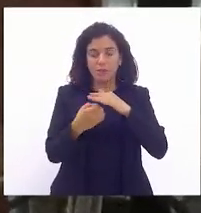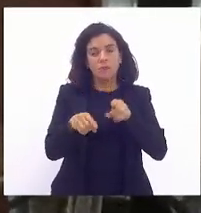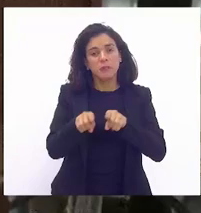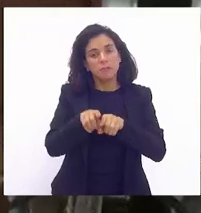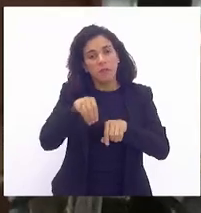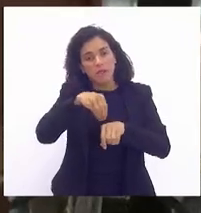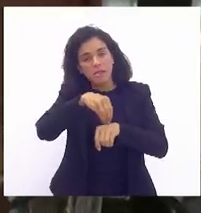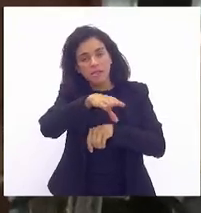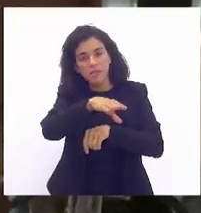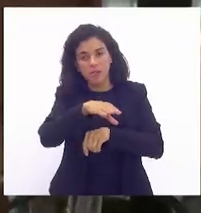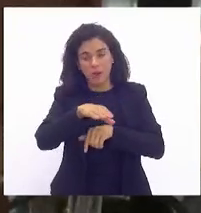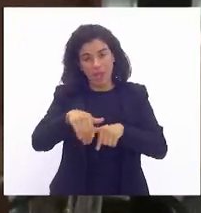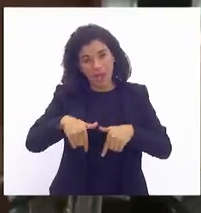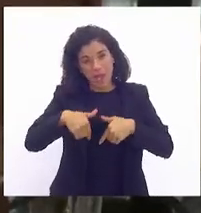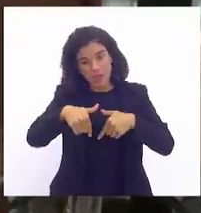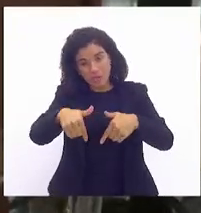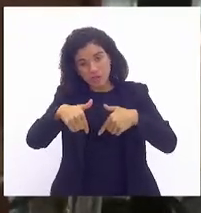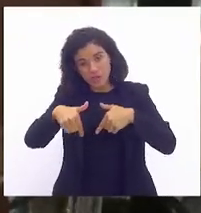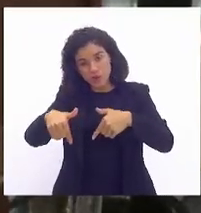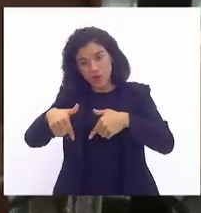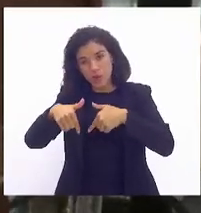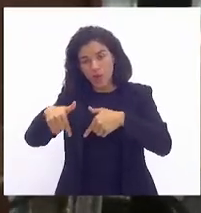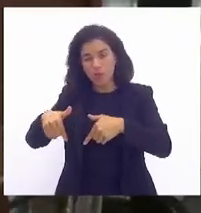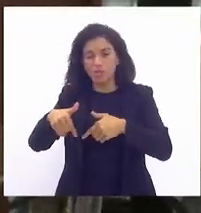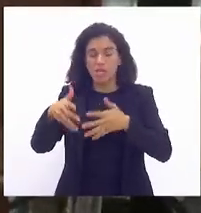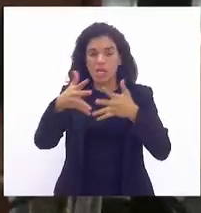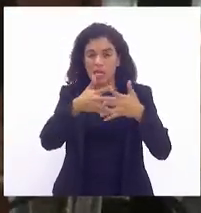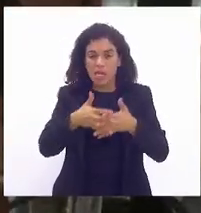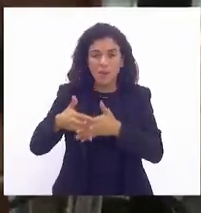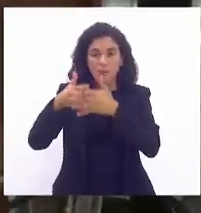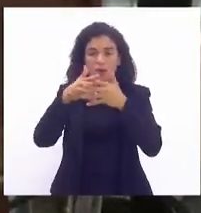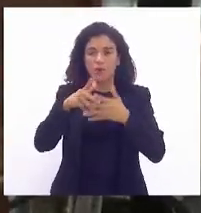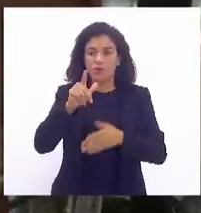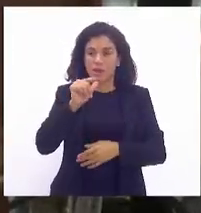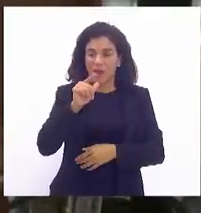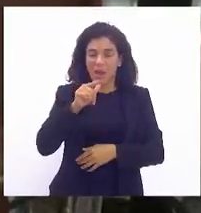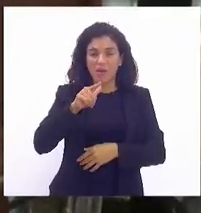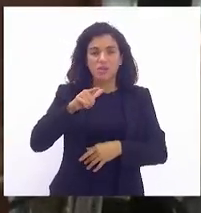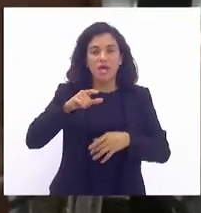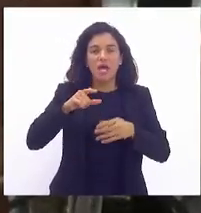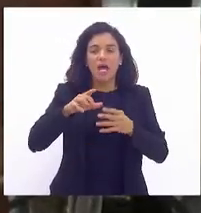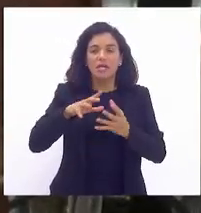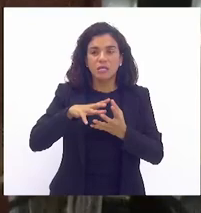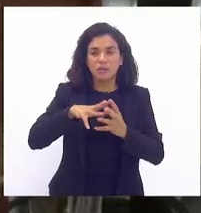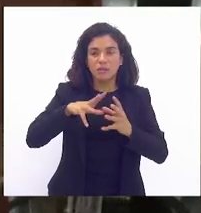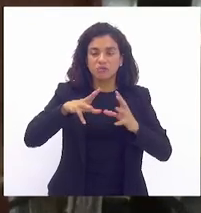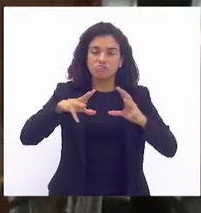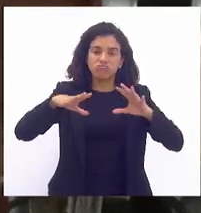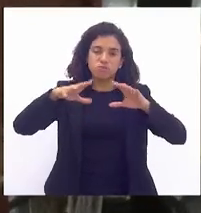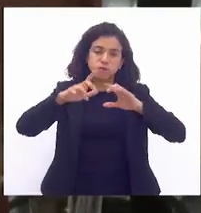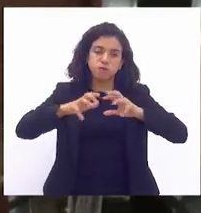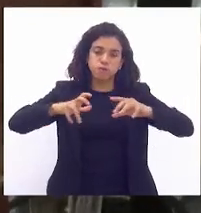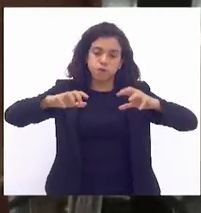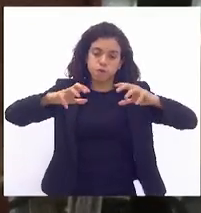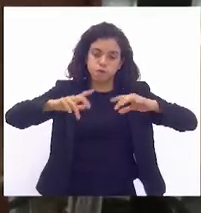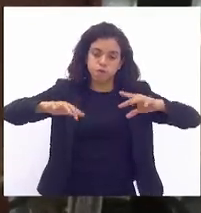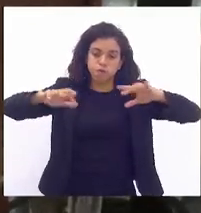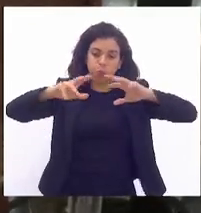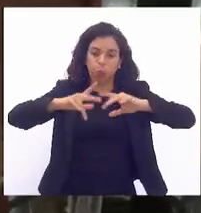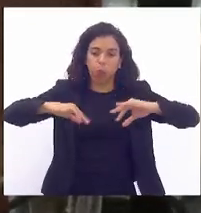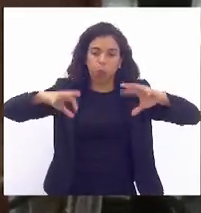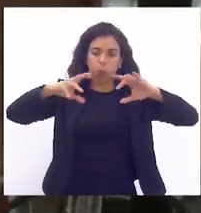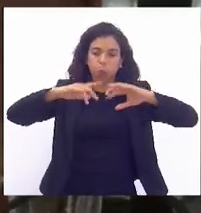que essas ações de canhões de água, essa espuma que eu não sei se o senhor, o